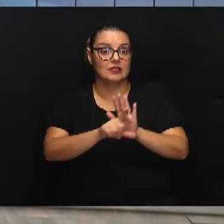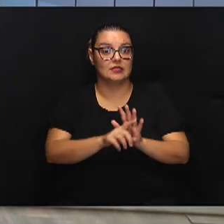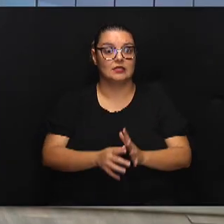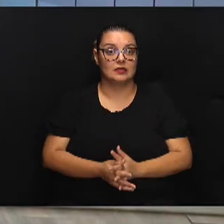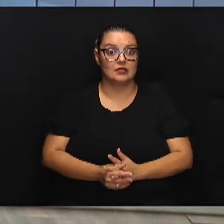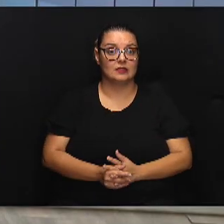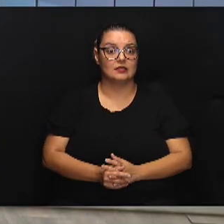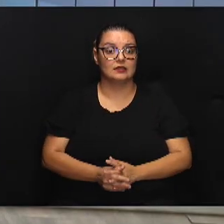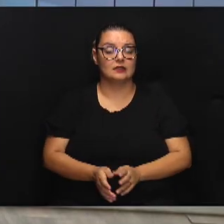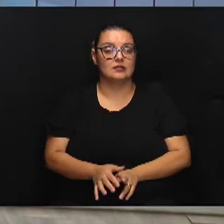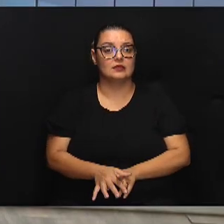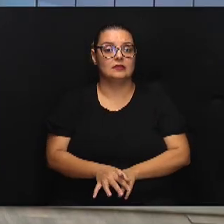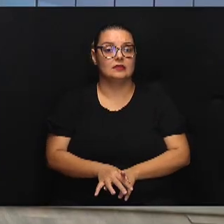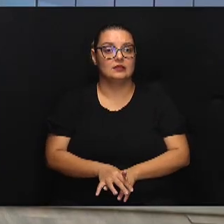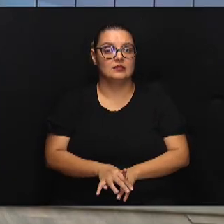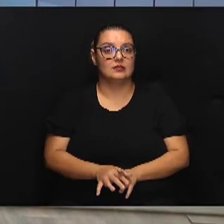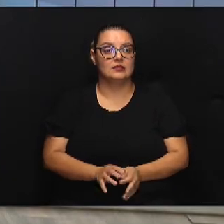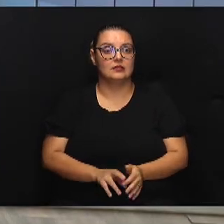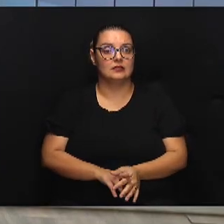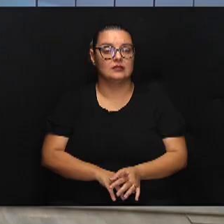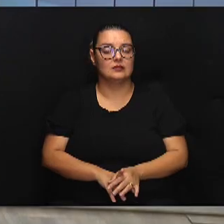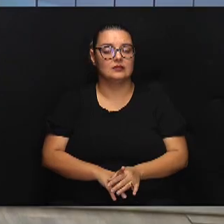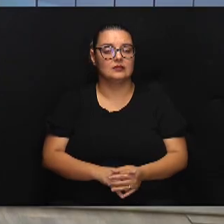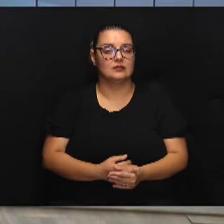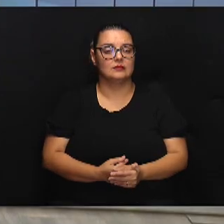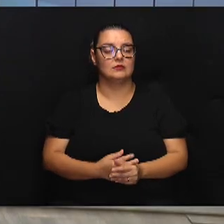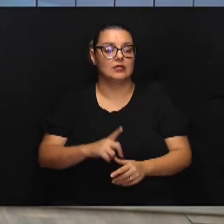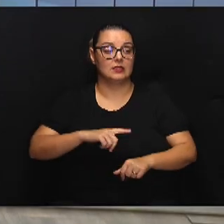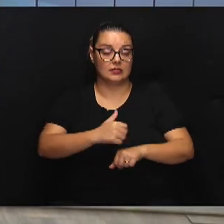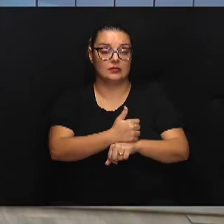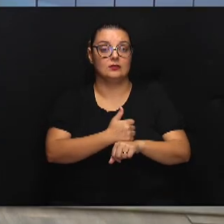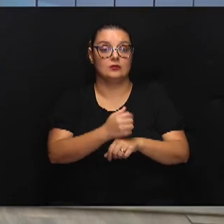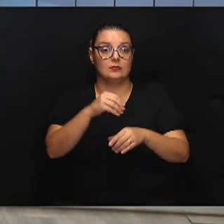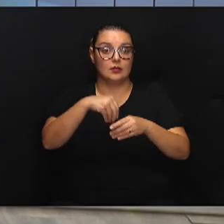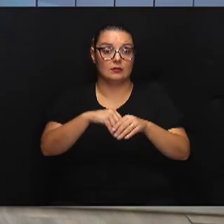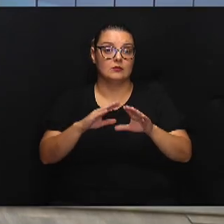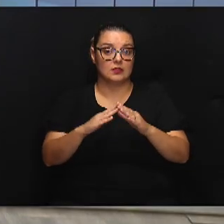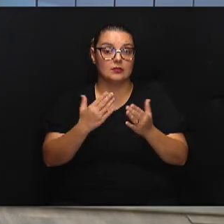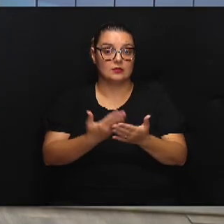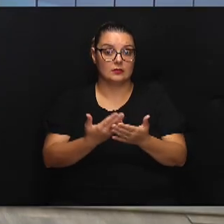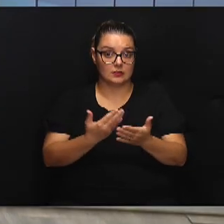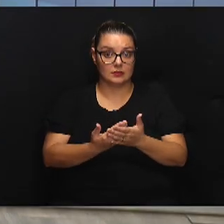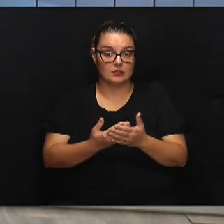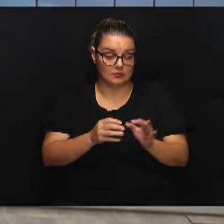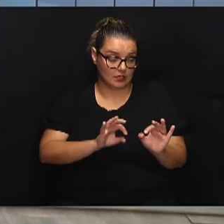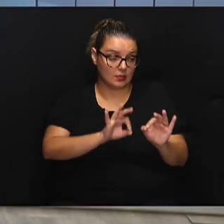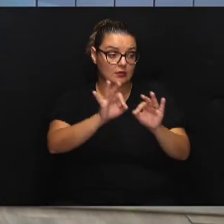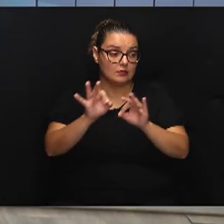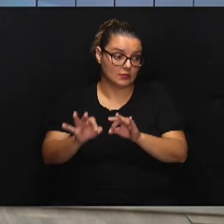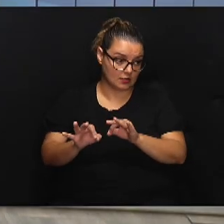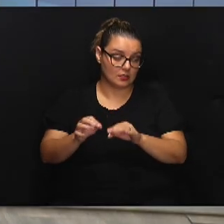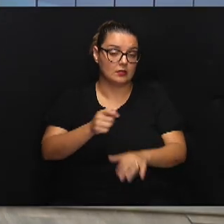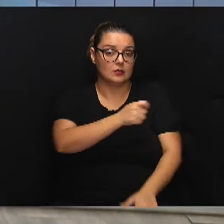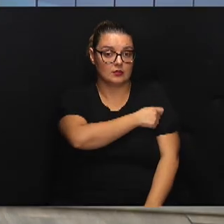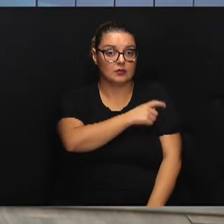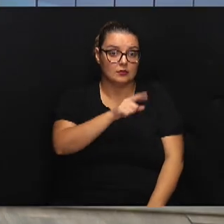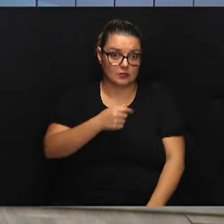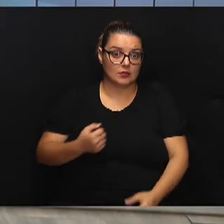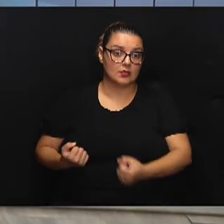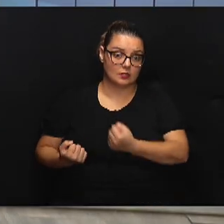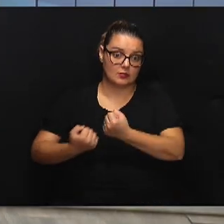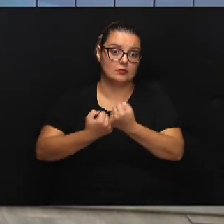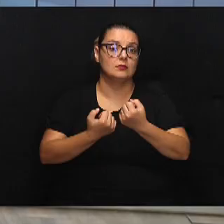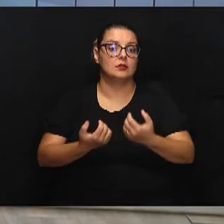existe a lei, né, para que haja um profissional dentro das escolas para acompanhar esses alunos, né, para dar